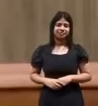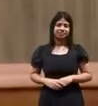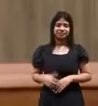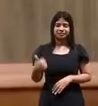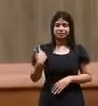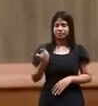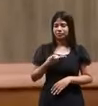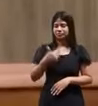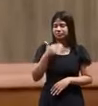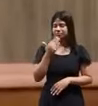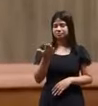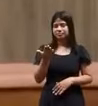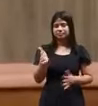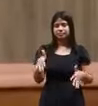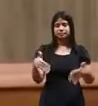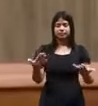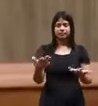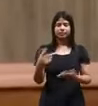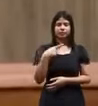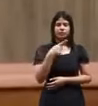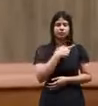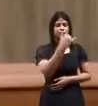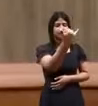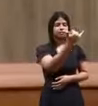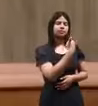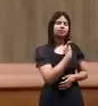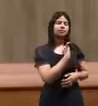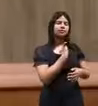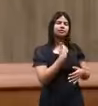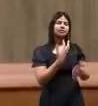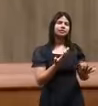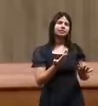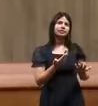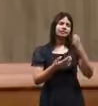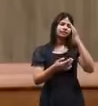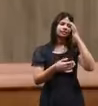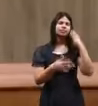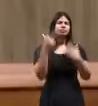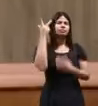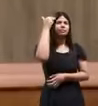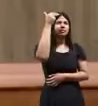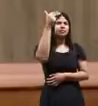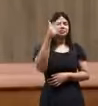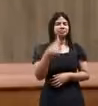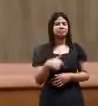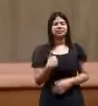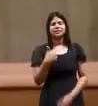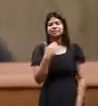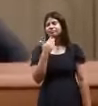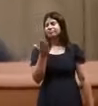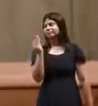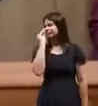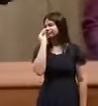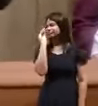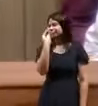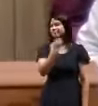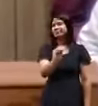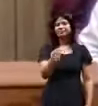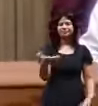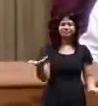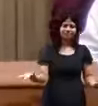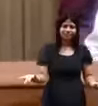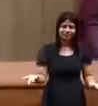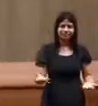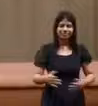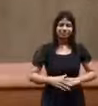ligando. Até um dia desse um pastor me ligou: pastor Ziel, e essa lenda? Sei lá, me importo com lenda, irmão.